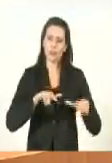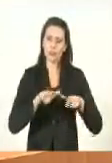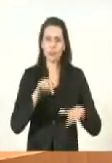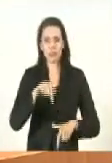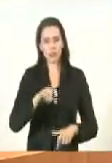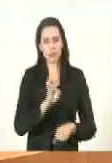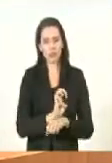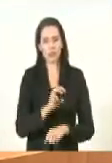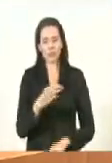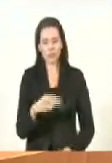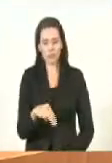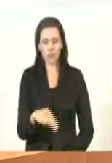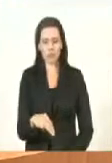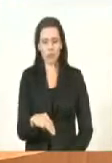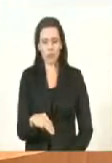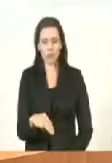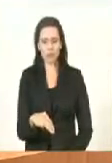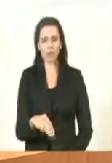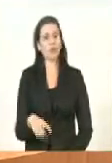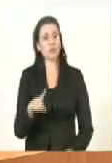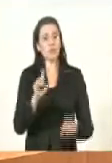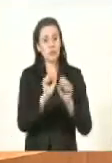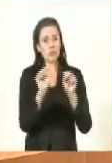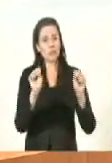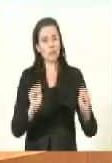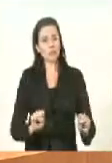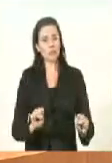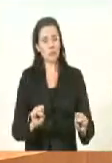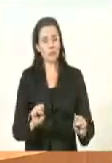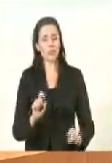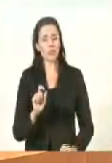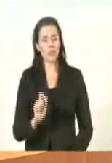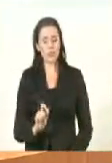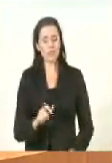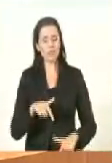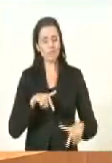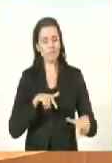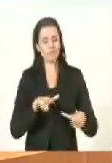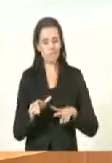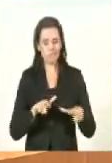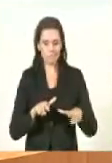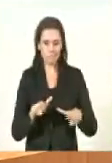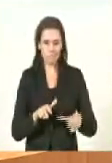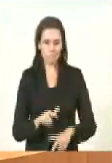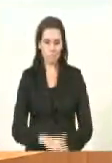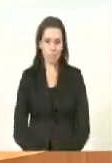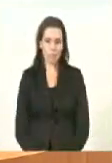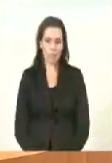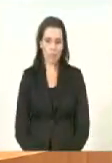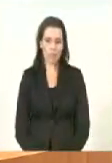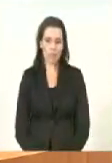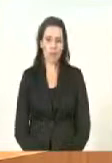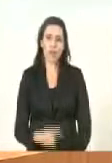que advém desse sistema produtivo. E Itães nos é uma referência que queremos